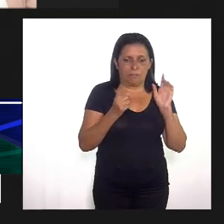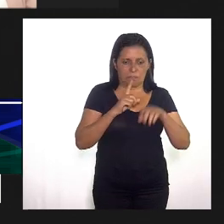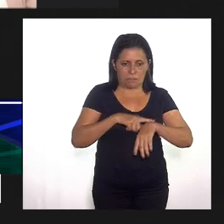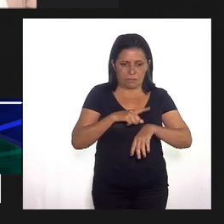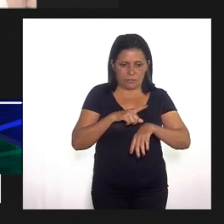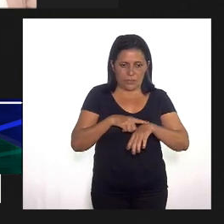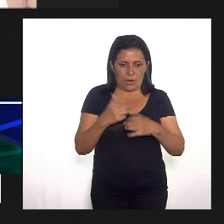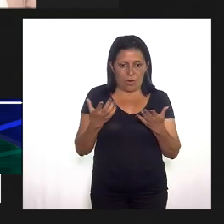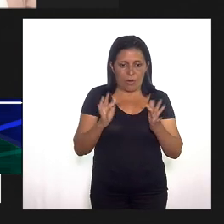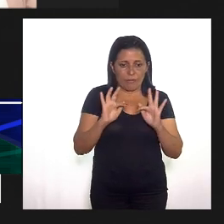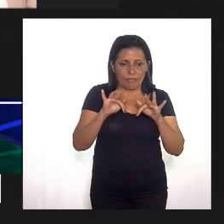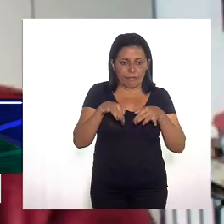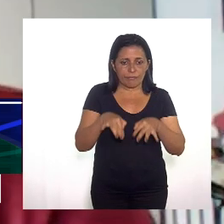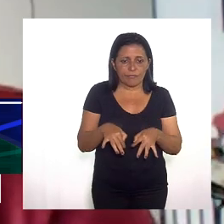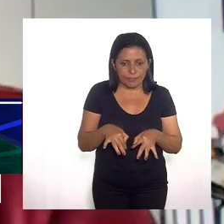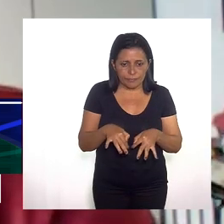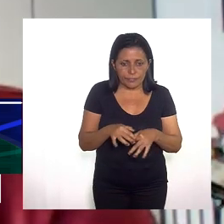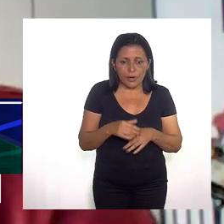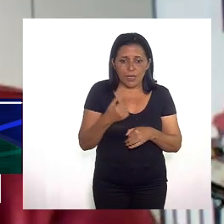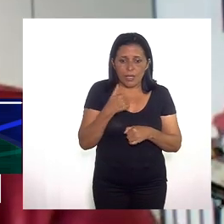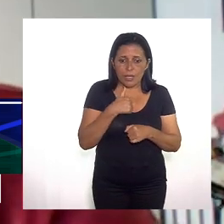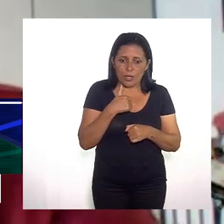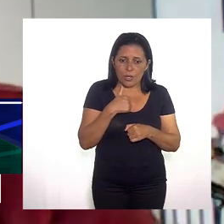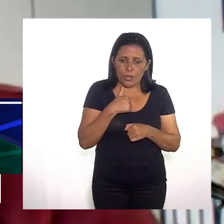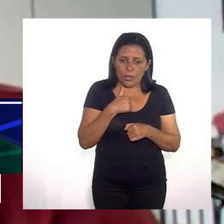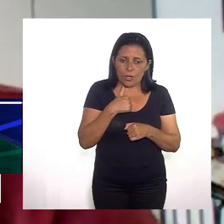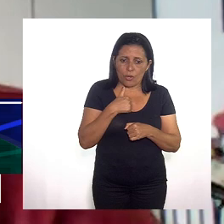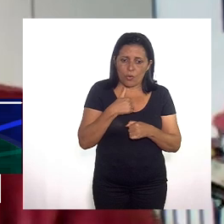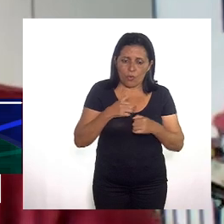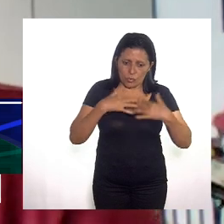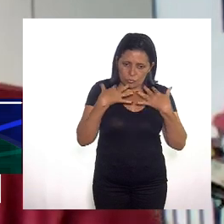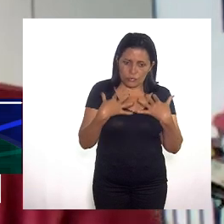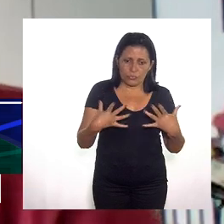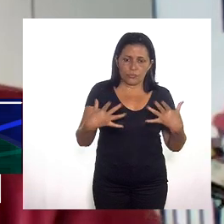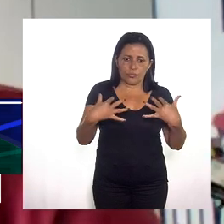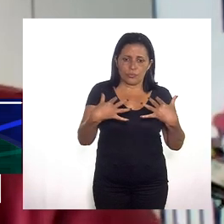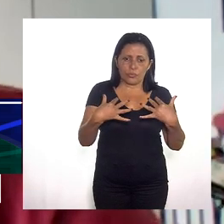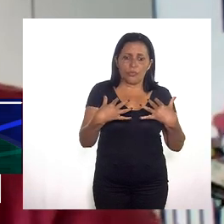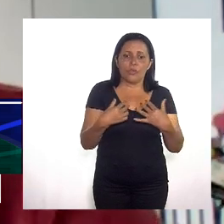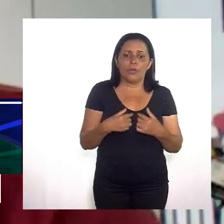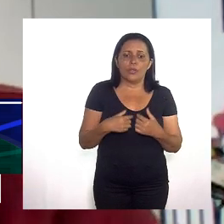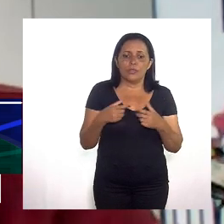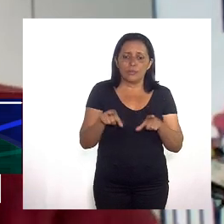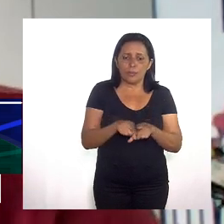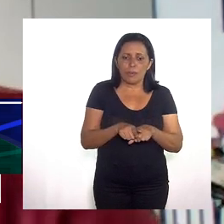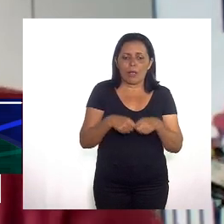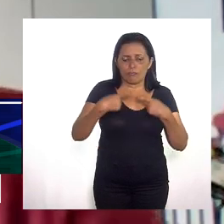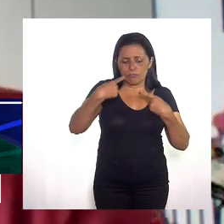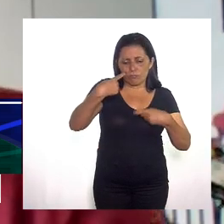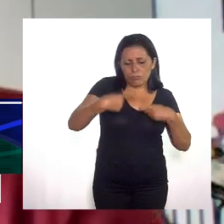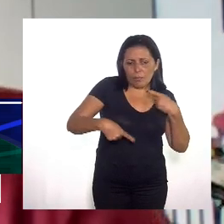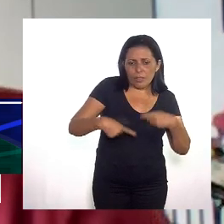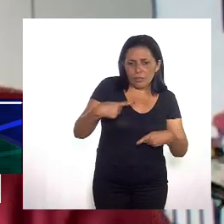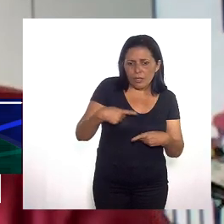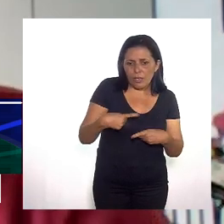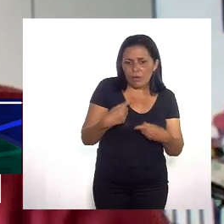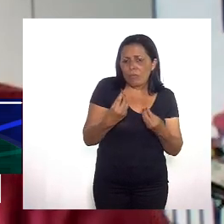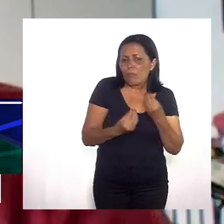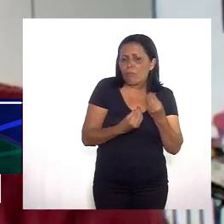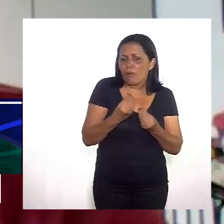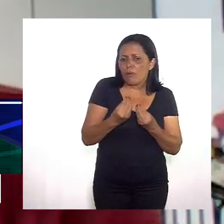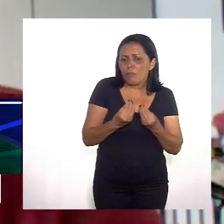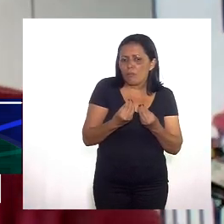final. Eu venho ao plenário hoje, vim aqui ao expediente final para debater a situação